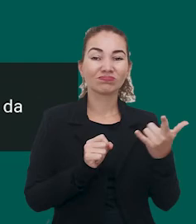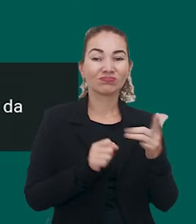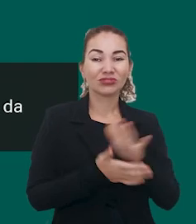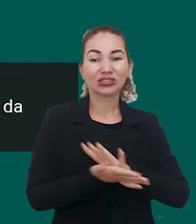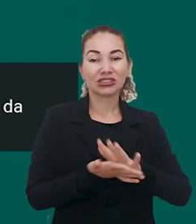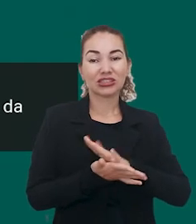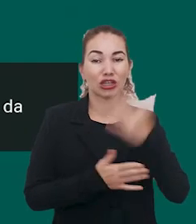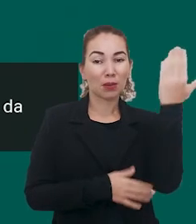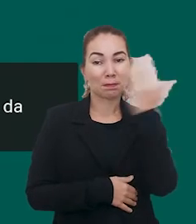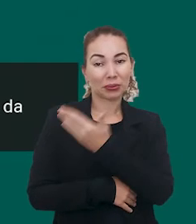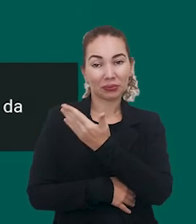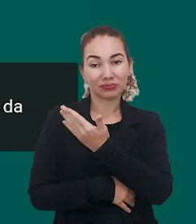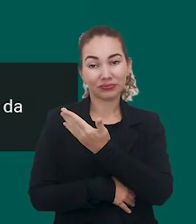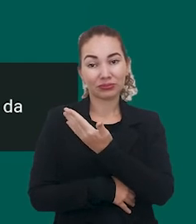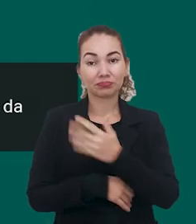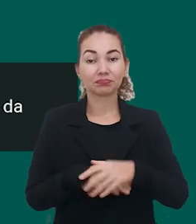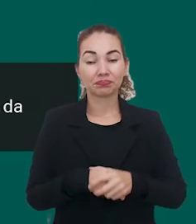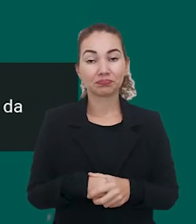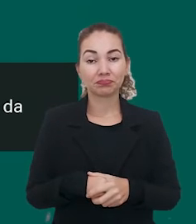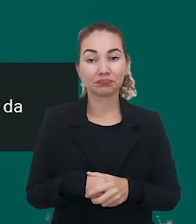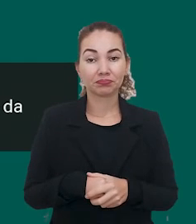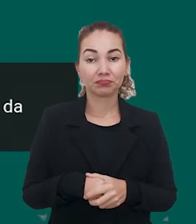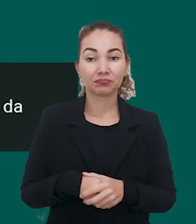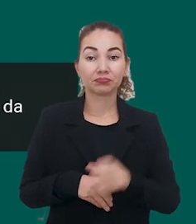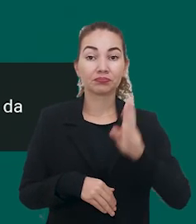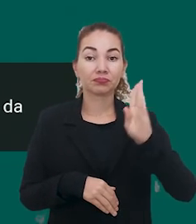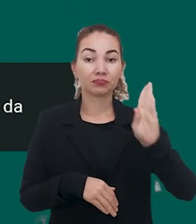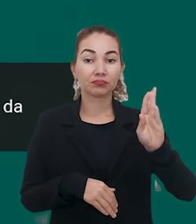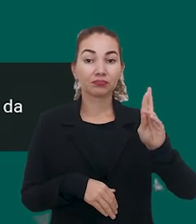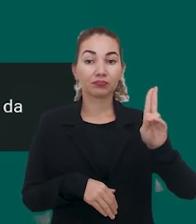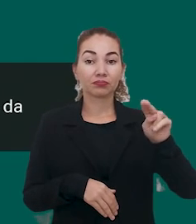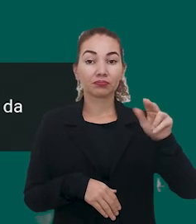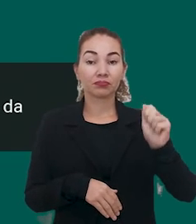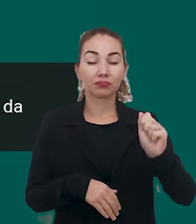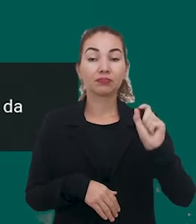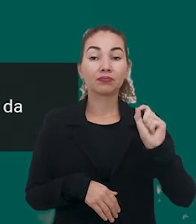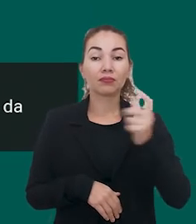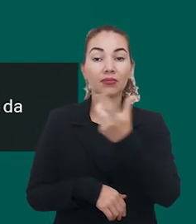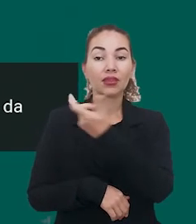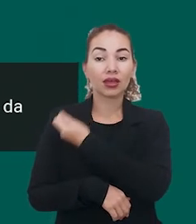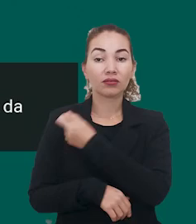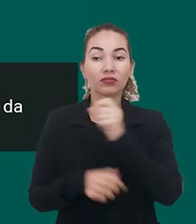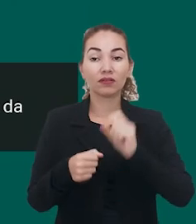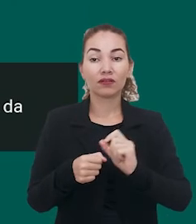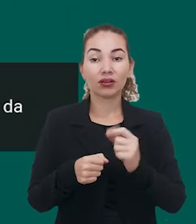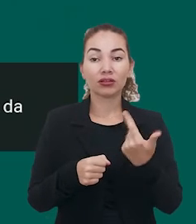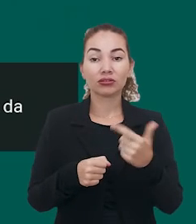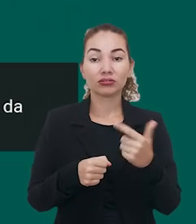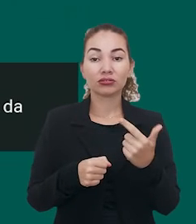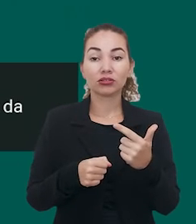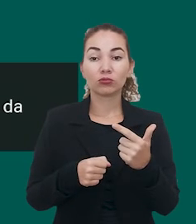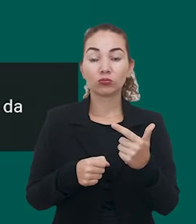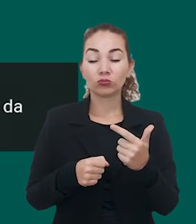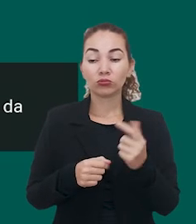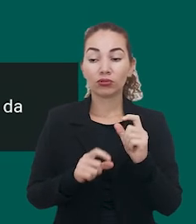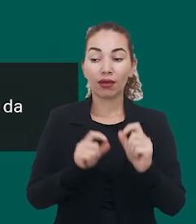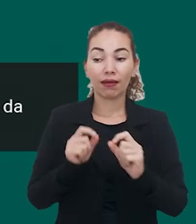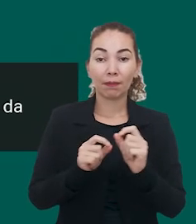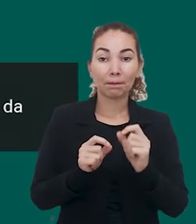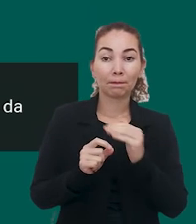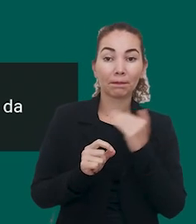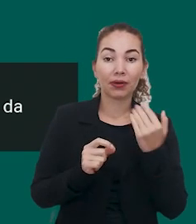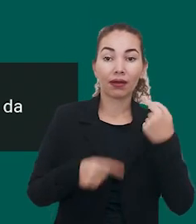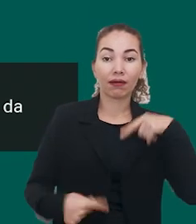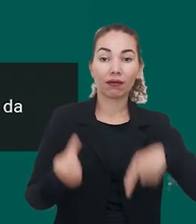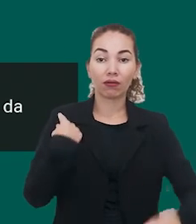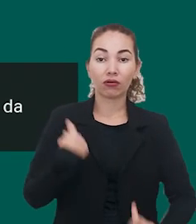eficácia comprovada, não. Tá? A Bruna pergunta, a vacina faz você não ter a doença forte, letal, e os